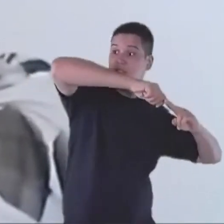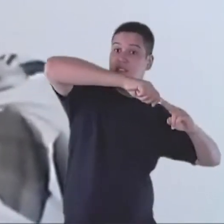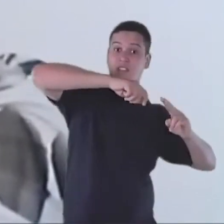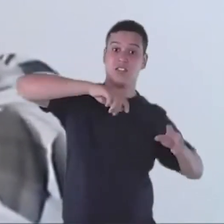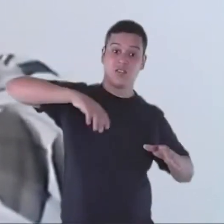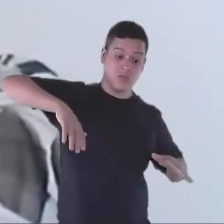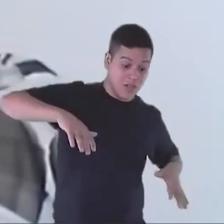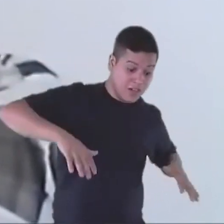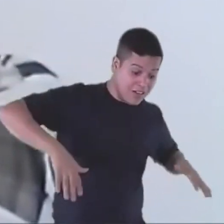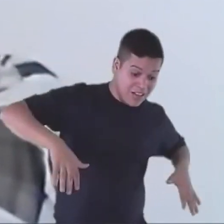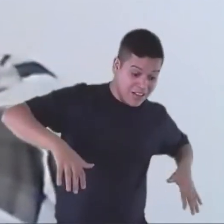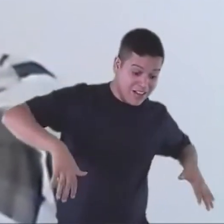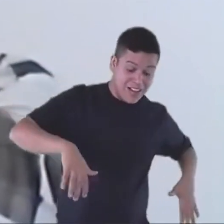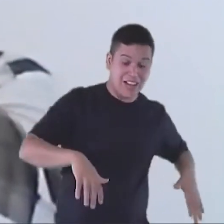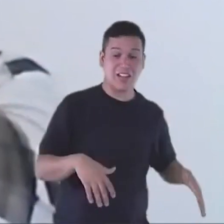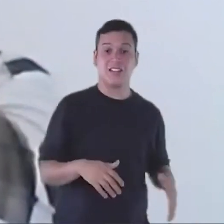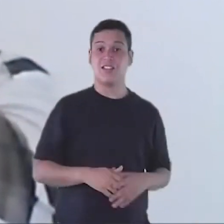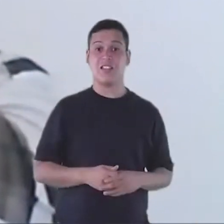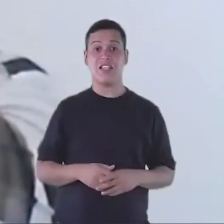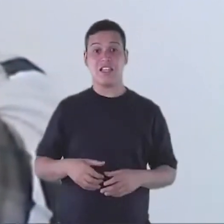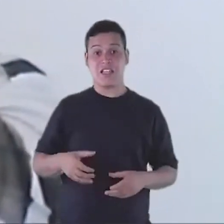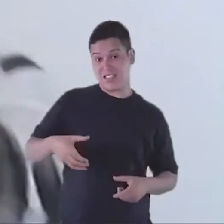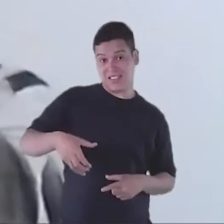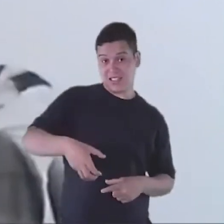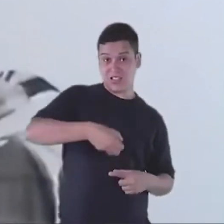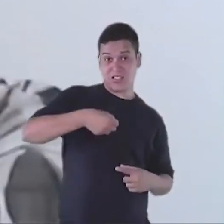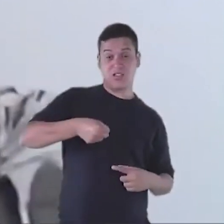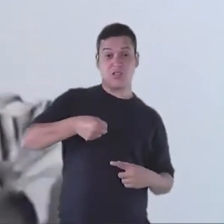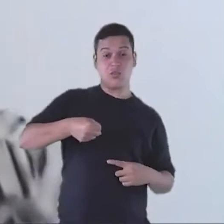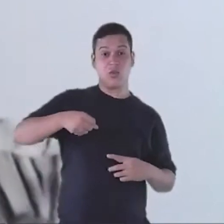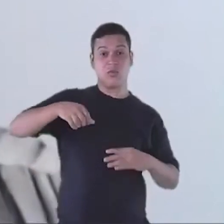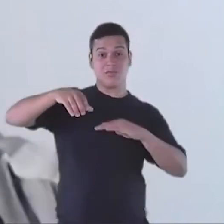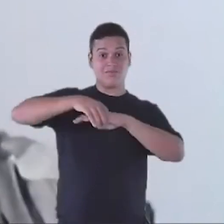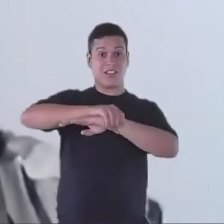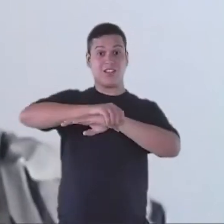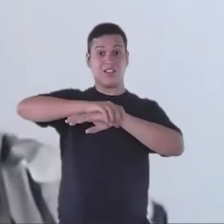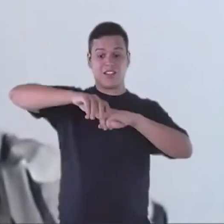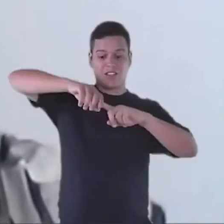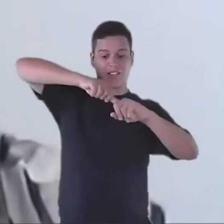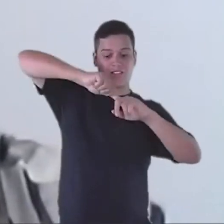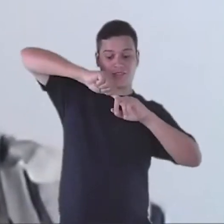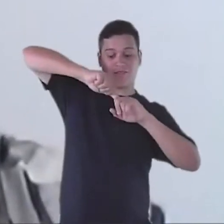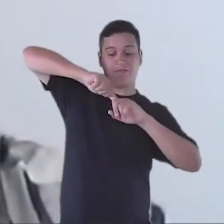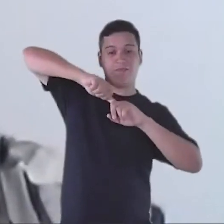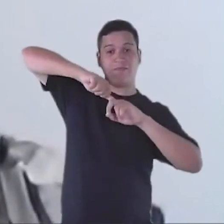E me seguraram pelo meu quechute.